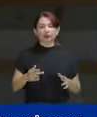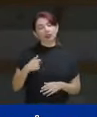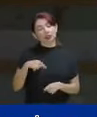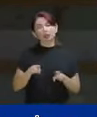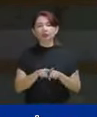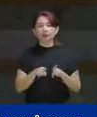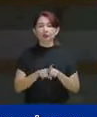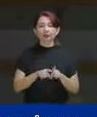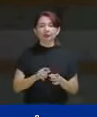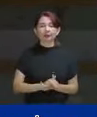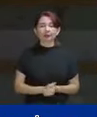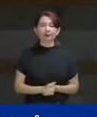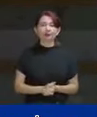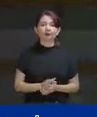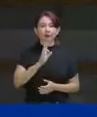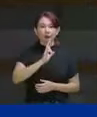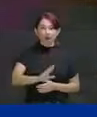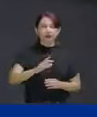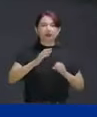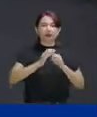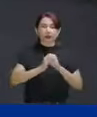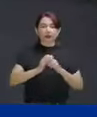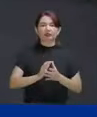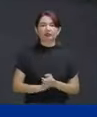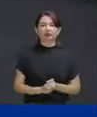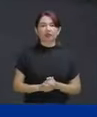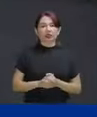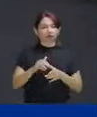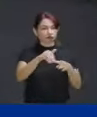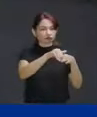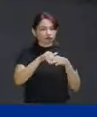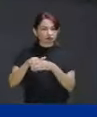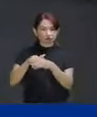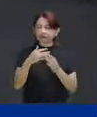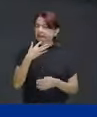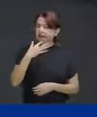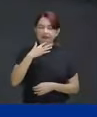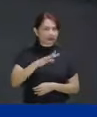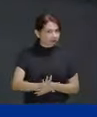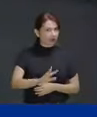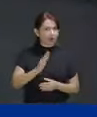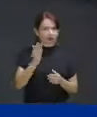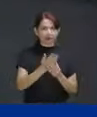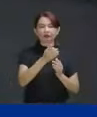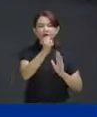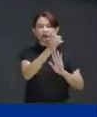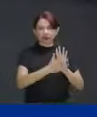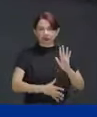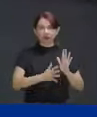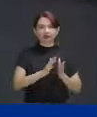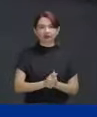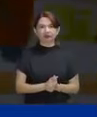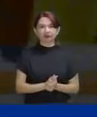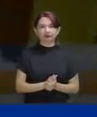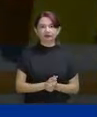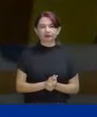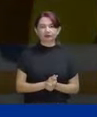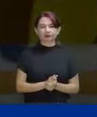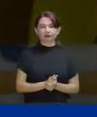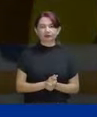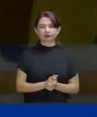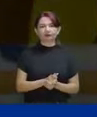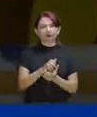também acompanho e declaro o resultado. O TRE da Amapá, por unanimidade, não conheceu dos embargos de declaração